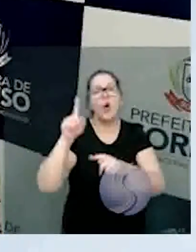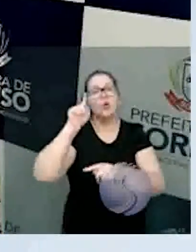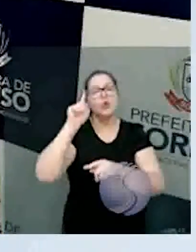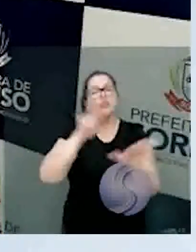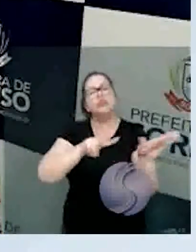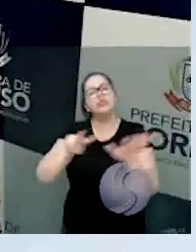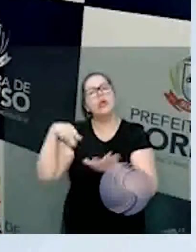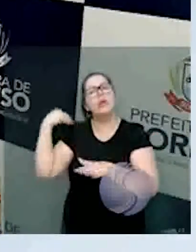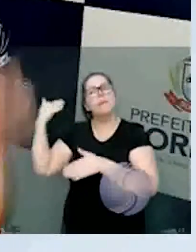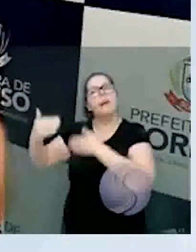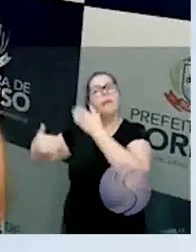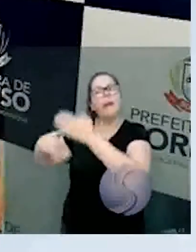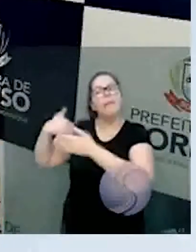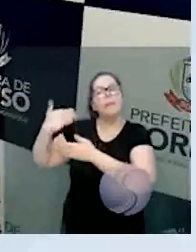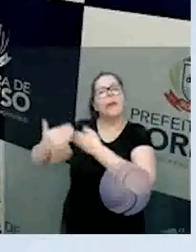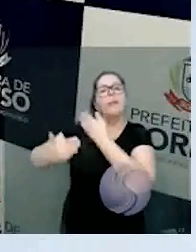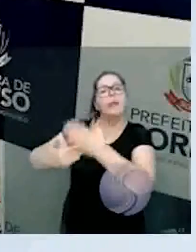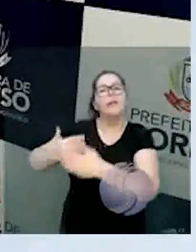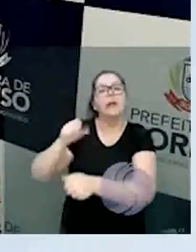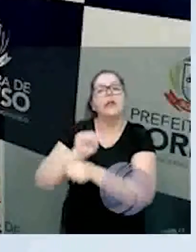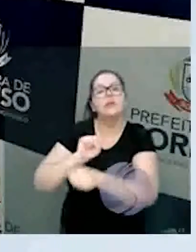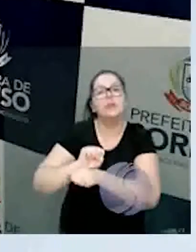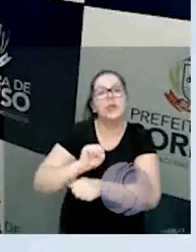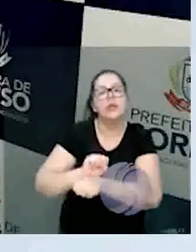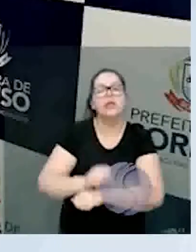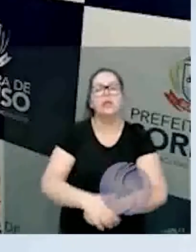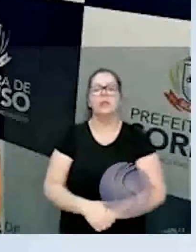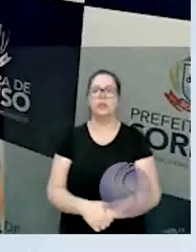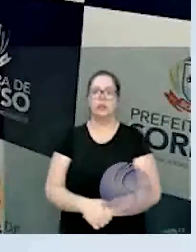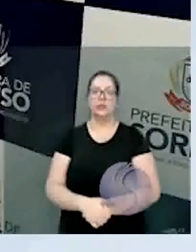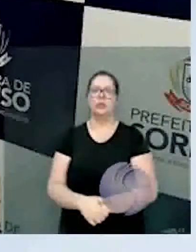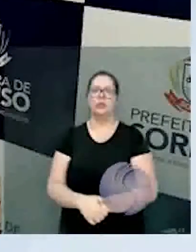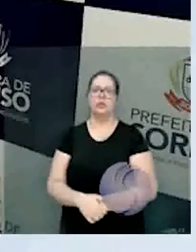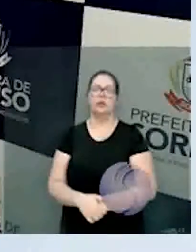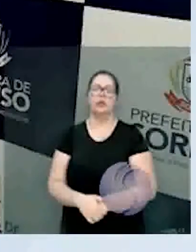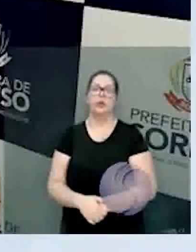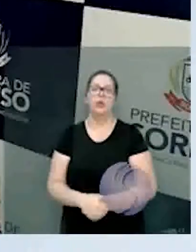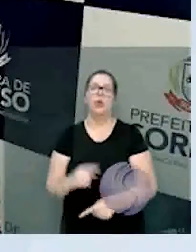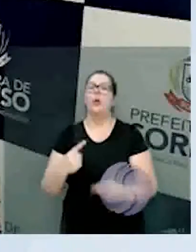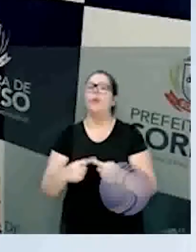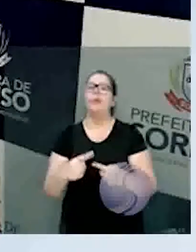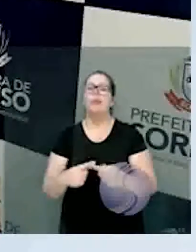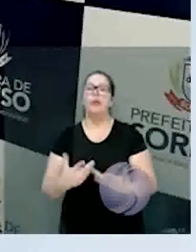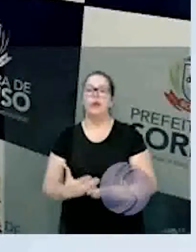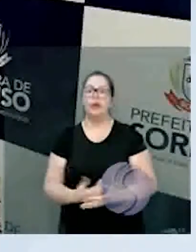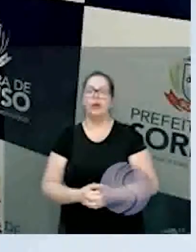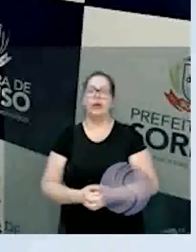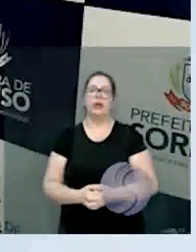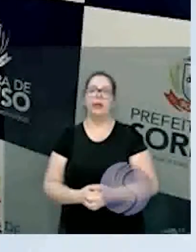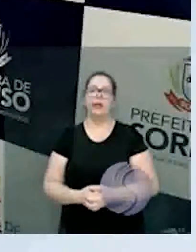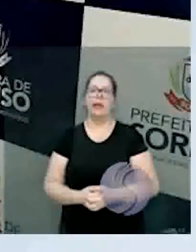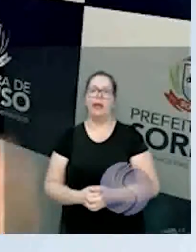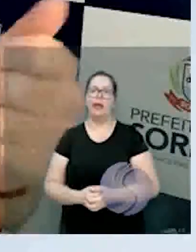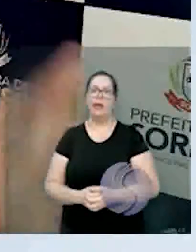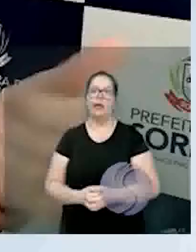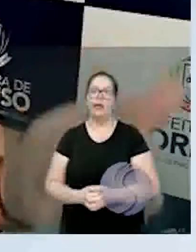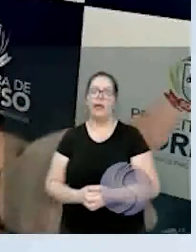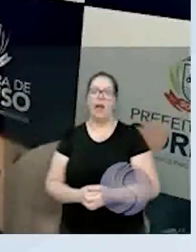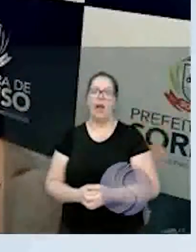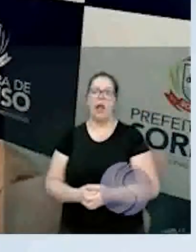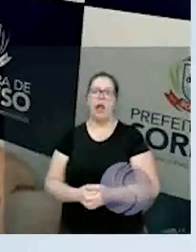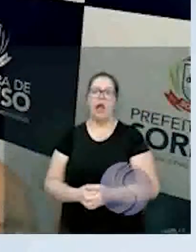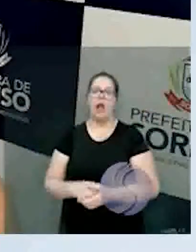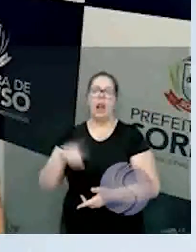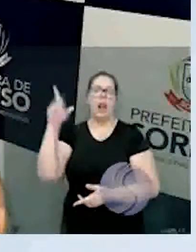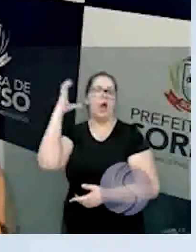Laboratório Central. O governo federal quebrou um contrato com o fornecedor das máquinas de fazer o exame no LACEN